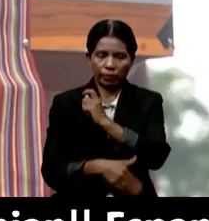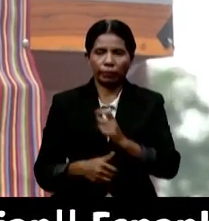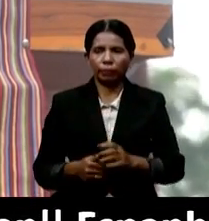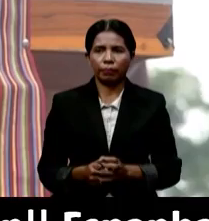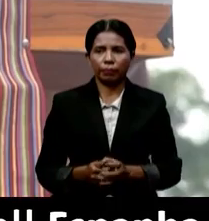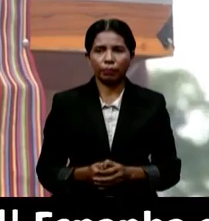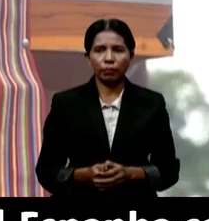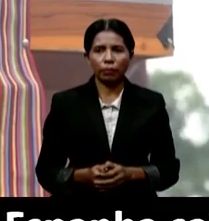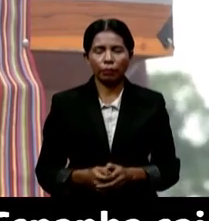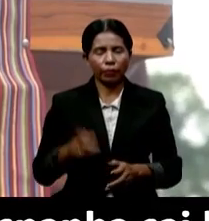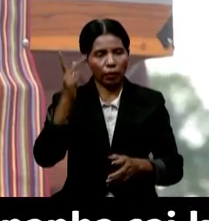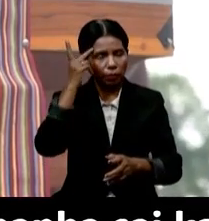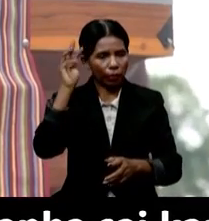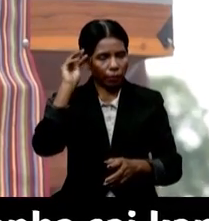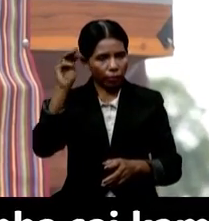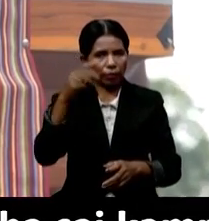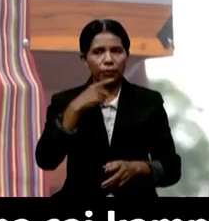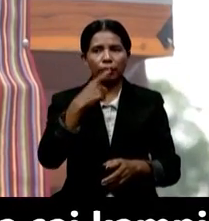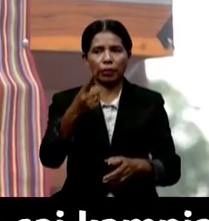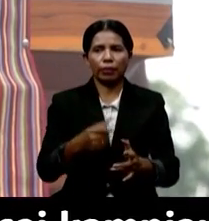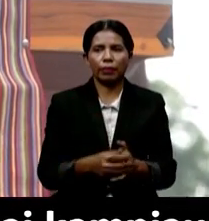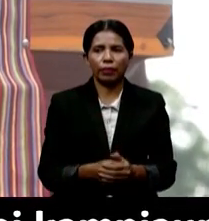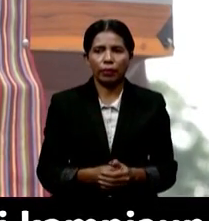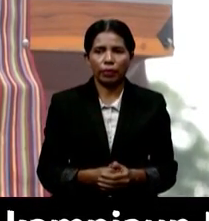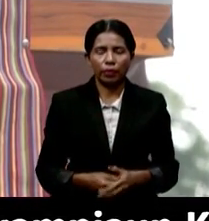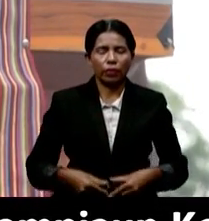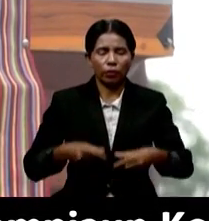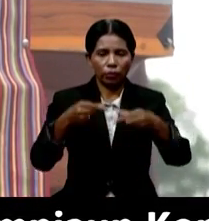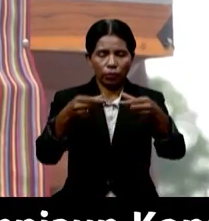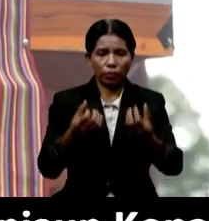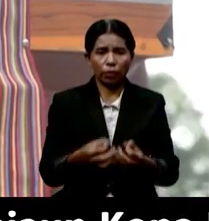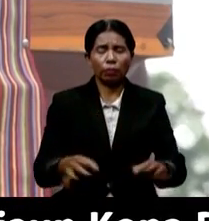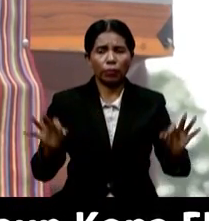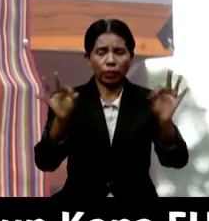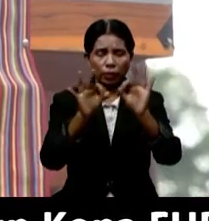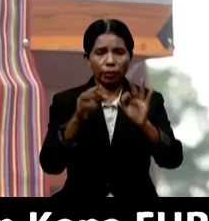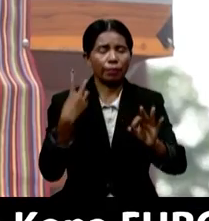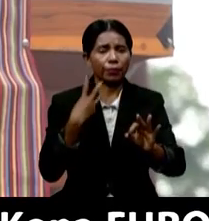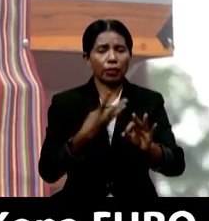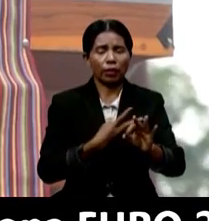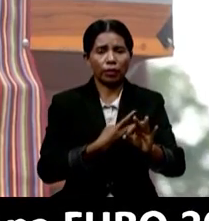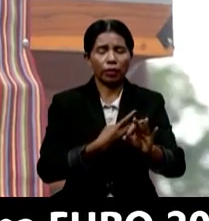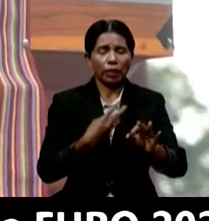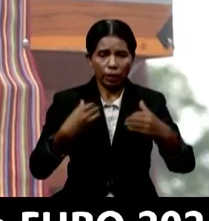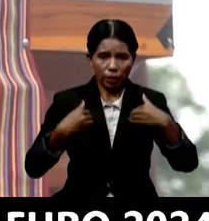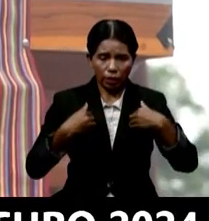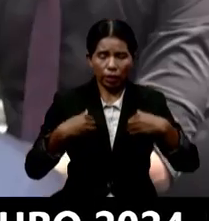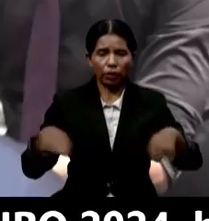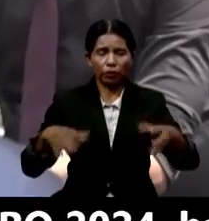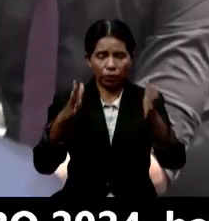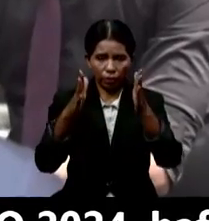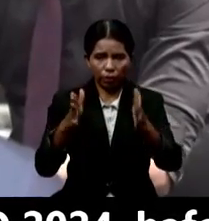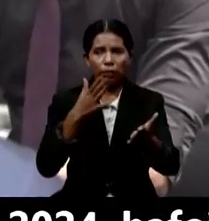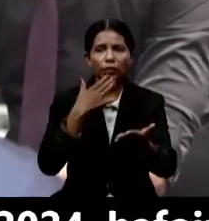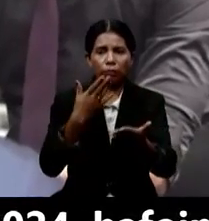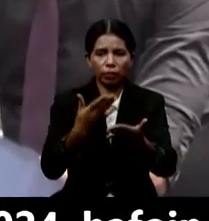Sua Excelência Primeiro-Ministro, moça até tem trata famosa importância ato e a funcionários dia no